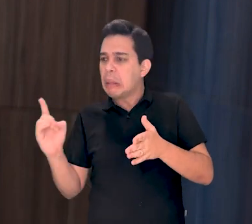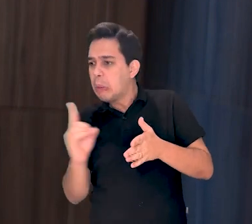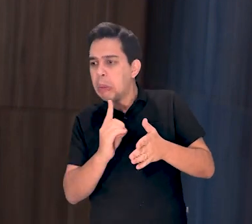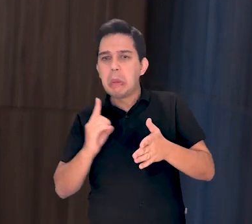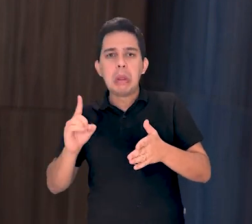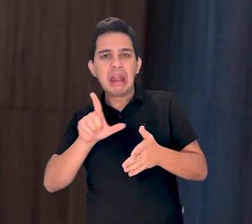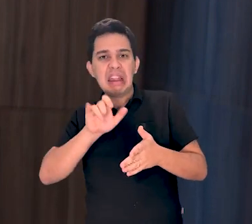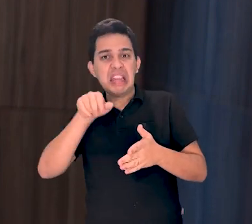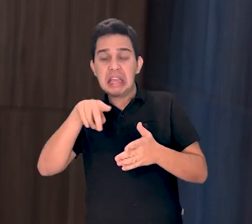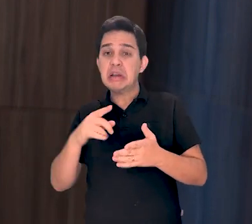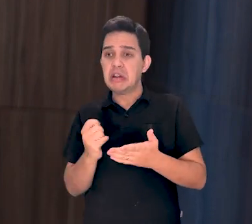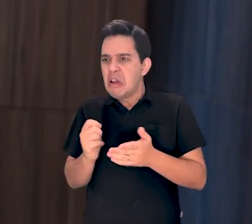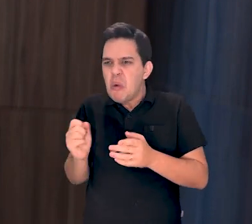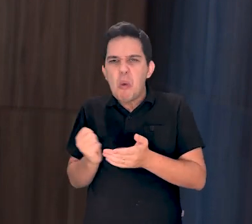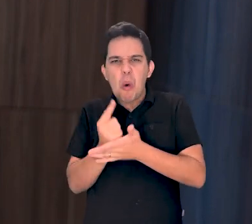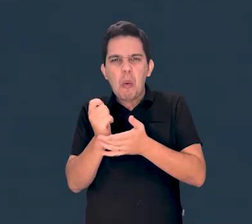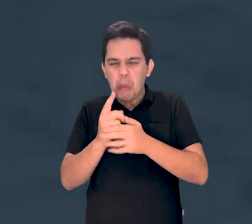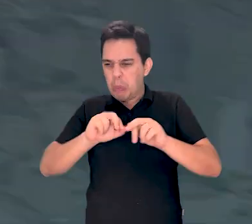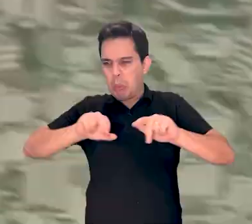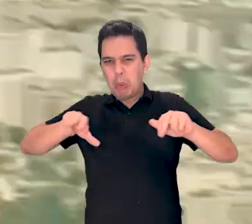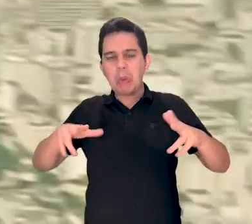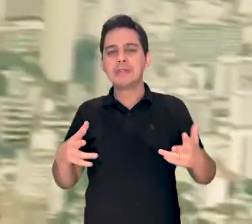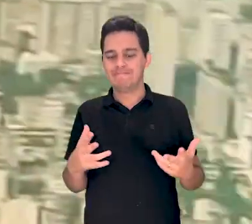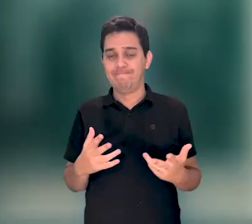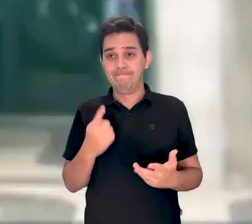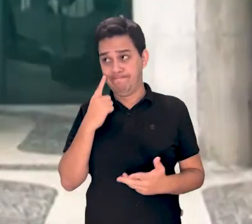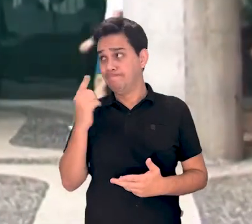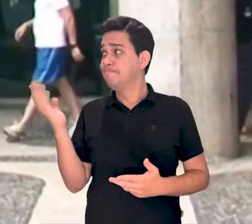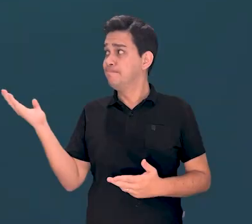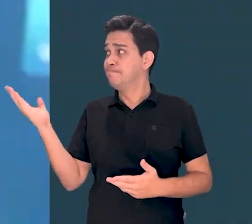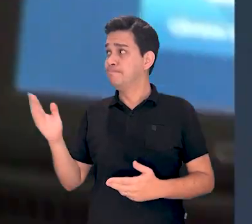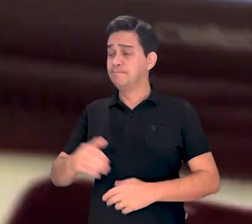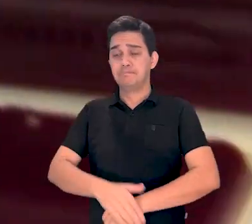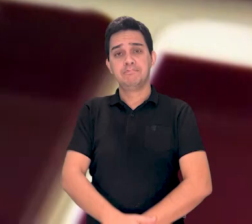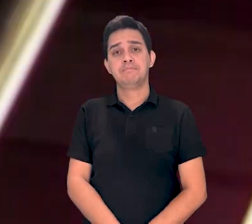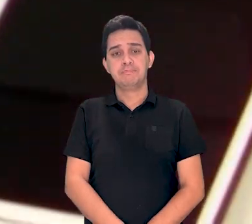aumento inadequado da tarifa acompanha o